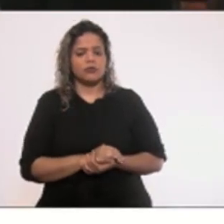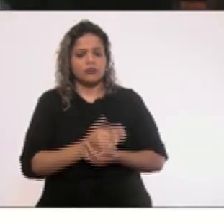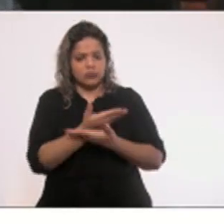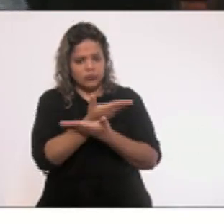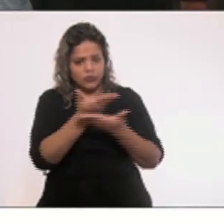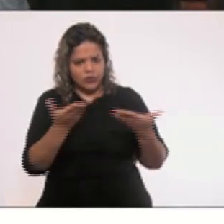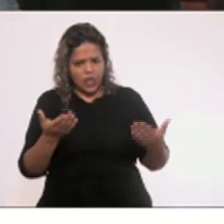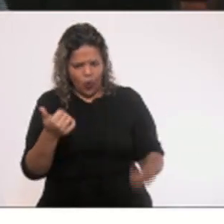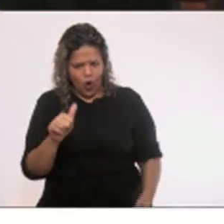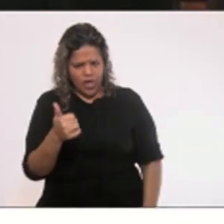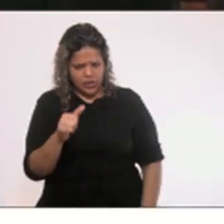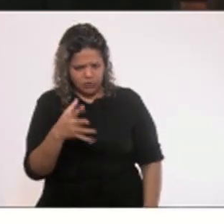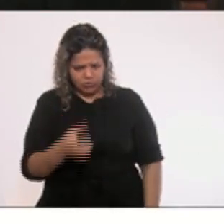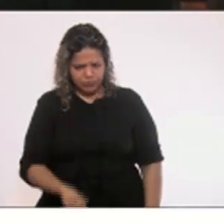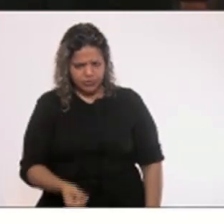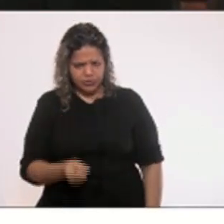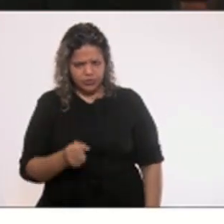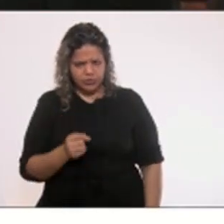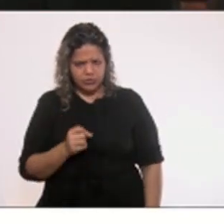acatou a 11?